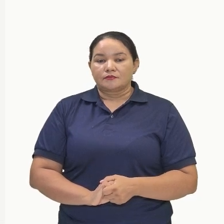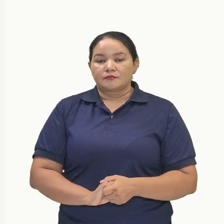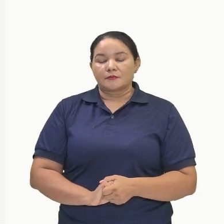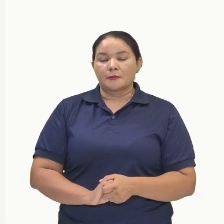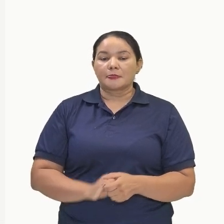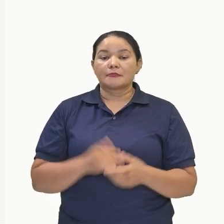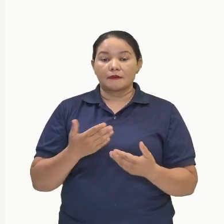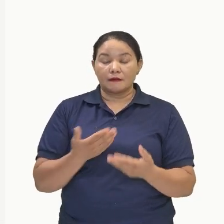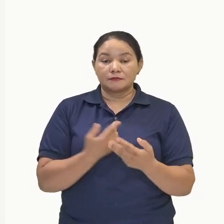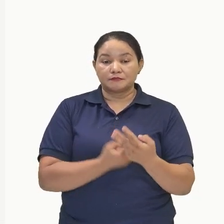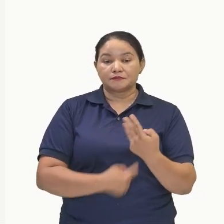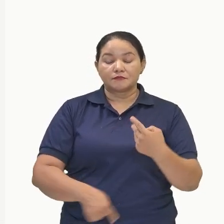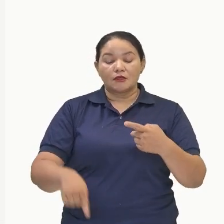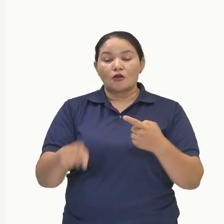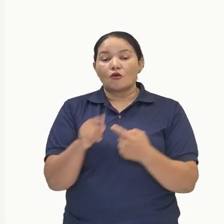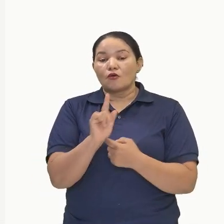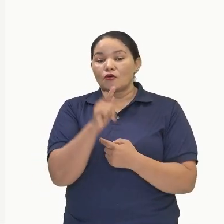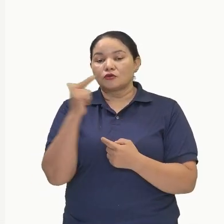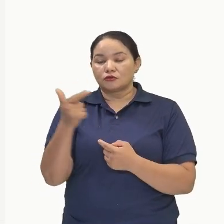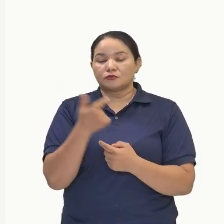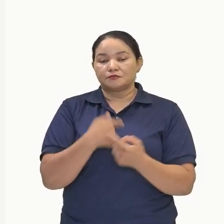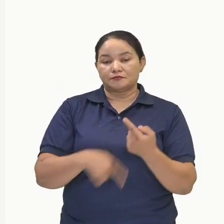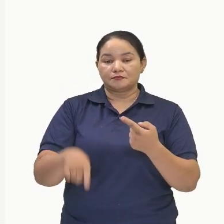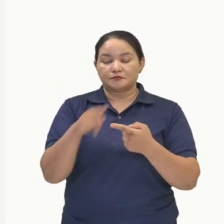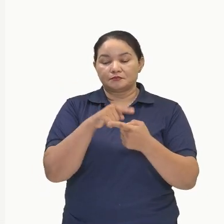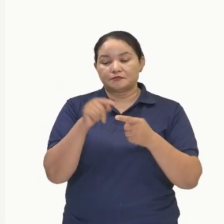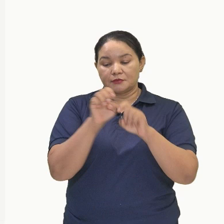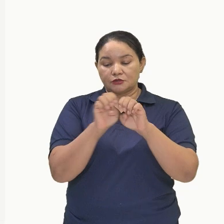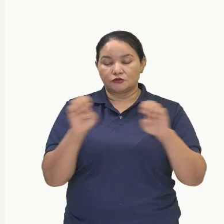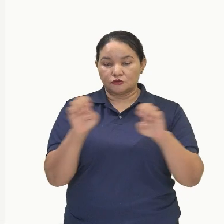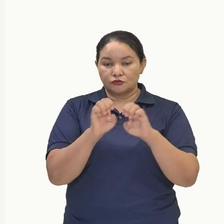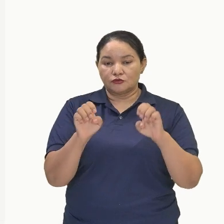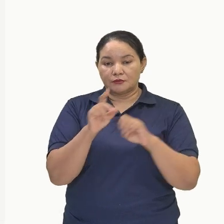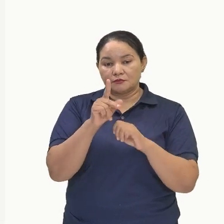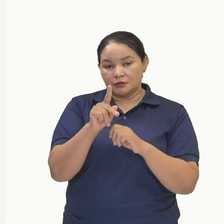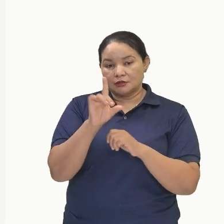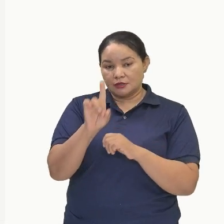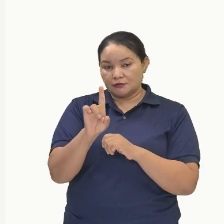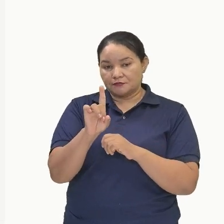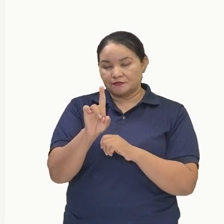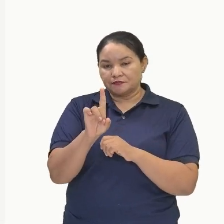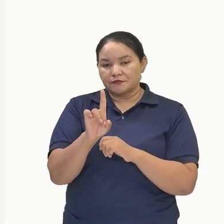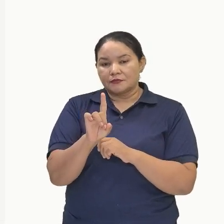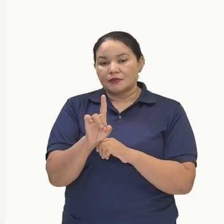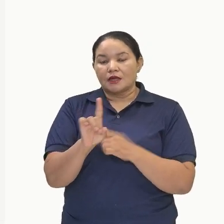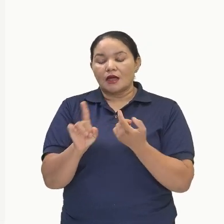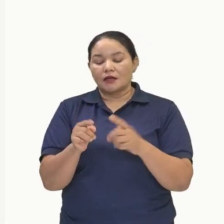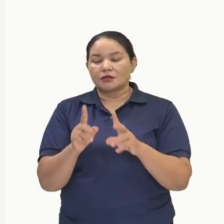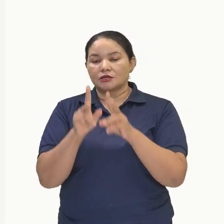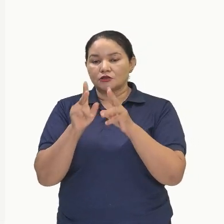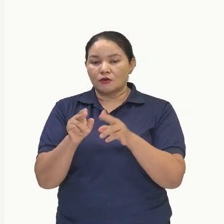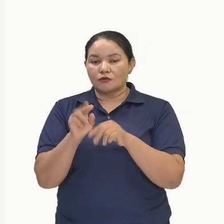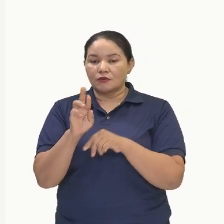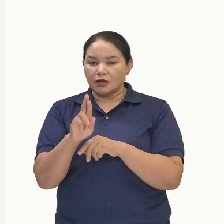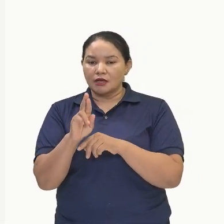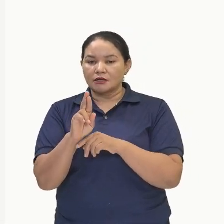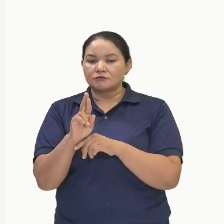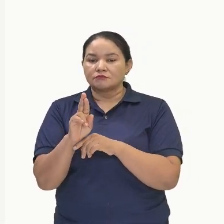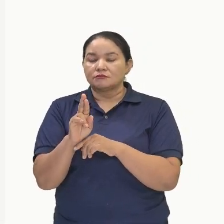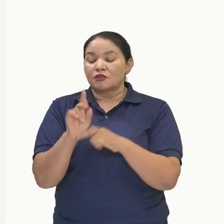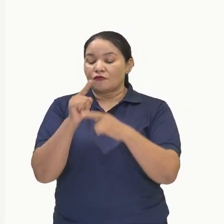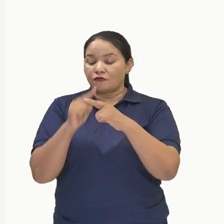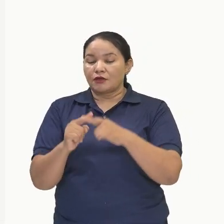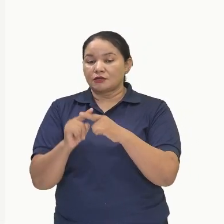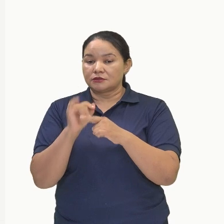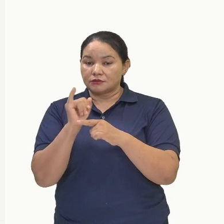Potência dissipada é com a resistência interna, olha só, R' vezes I ao quadrado. Então, a potência dissipada